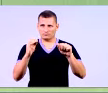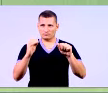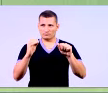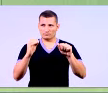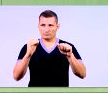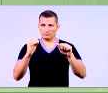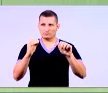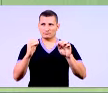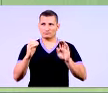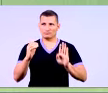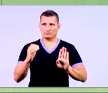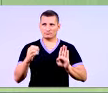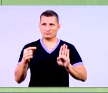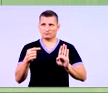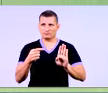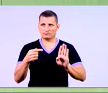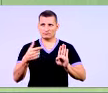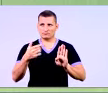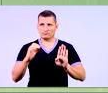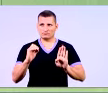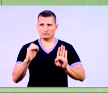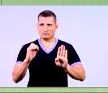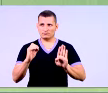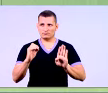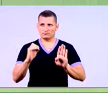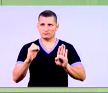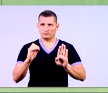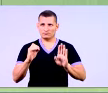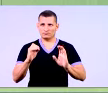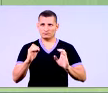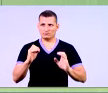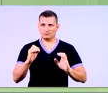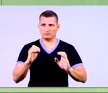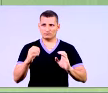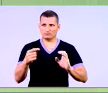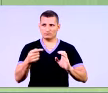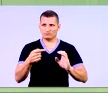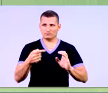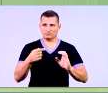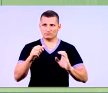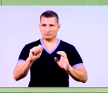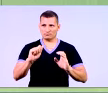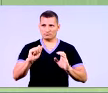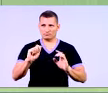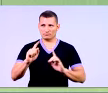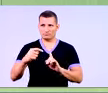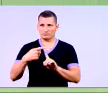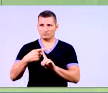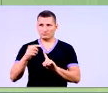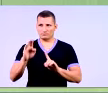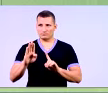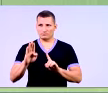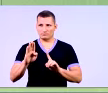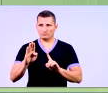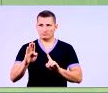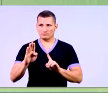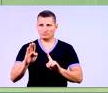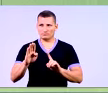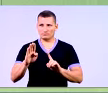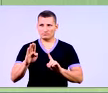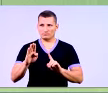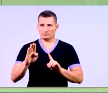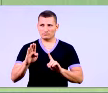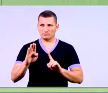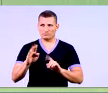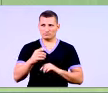de recebe 20 c recebe a mais b a 20